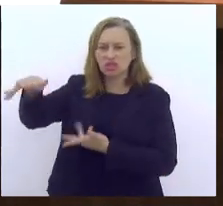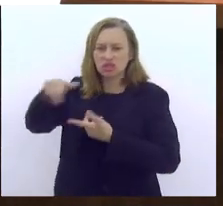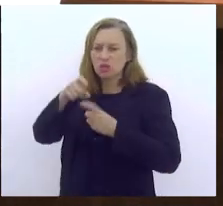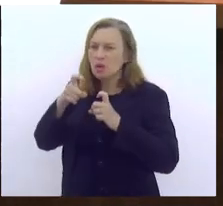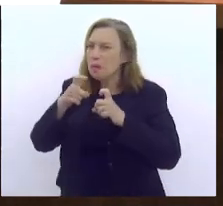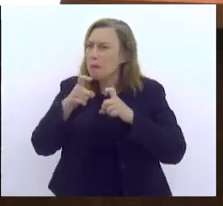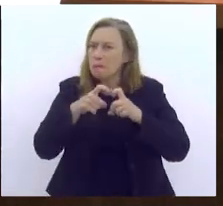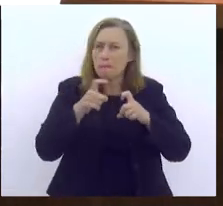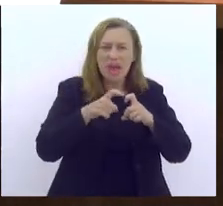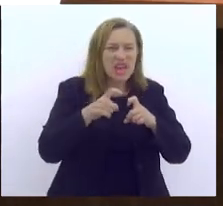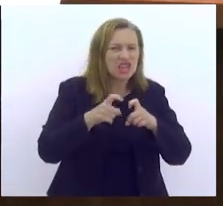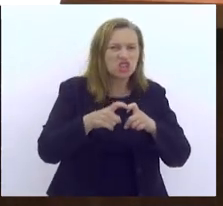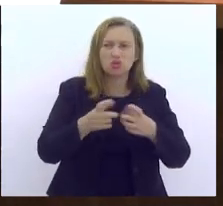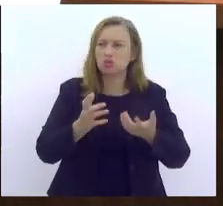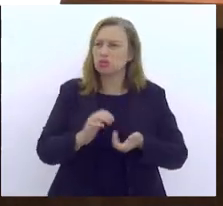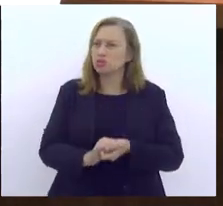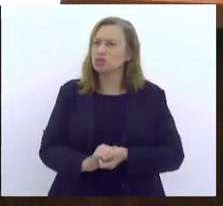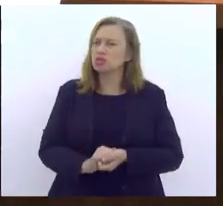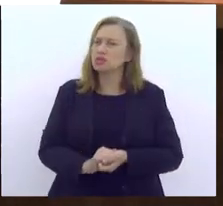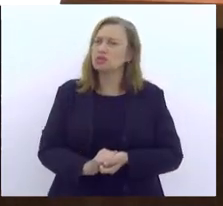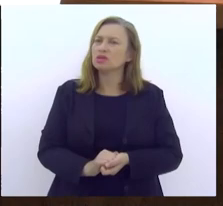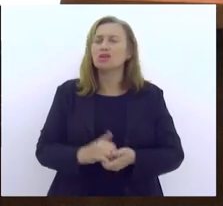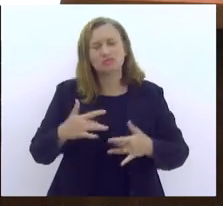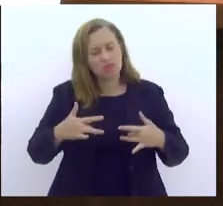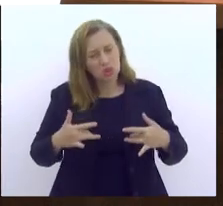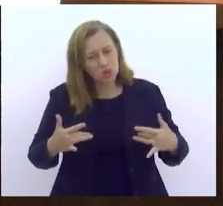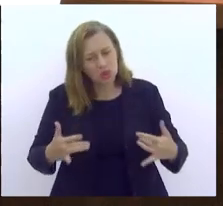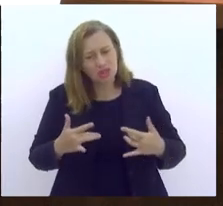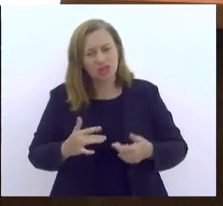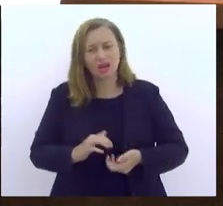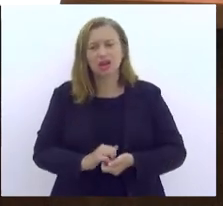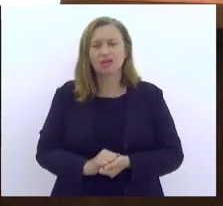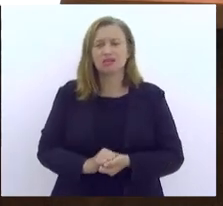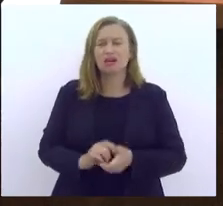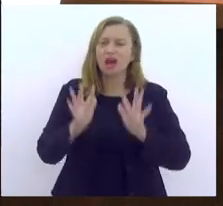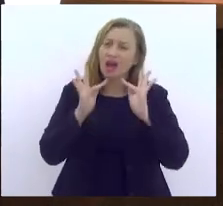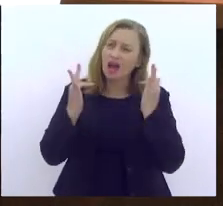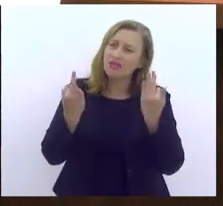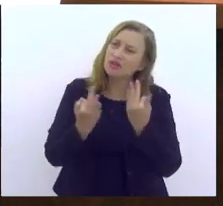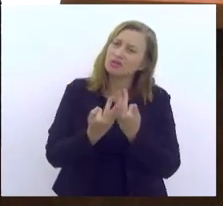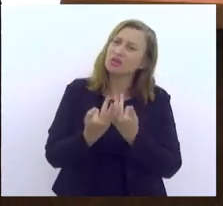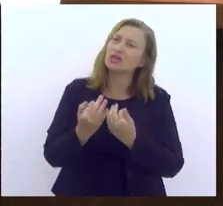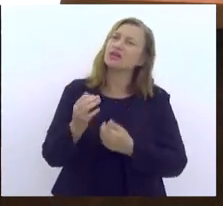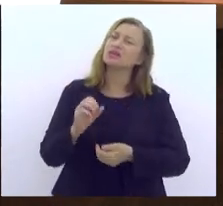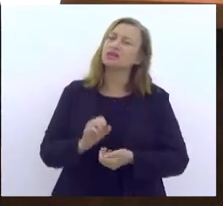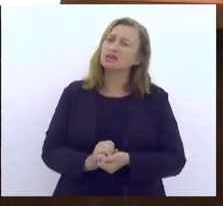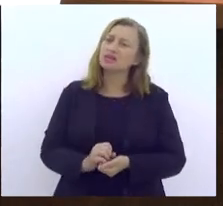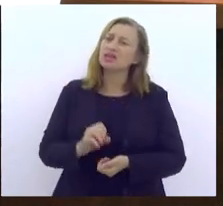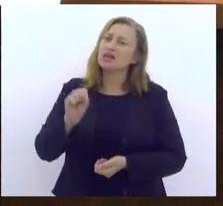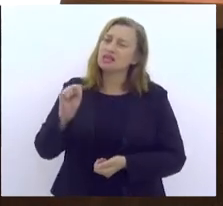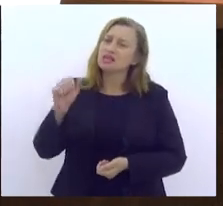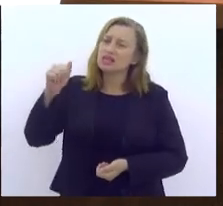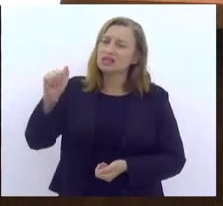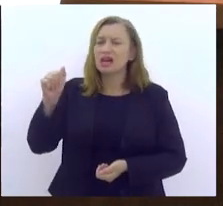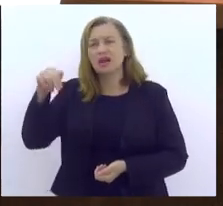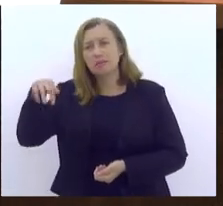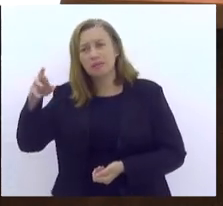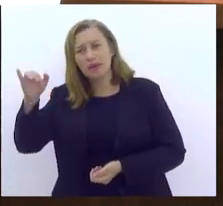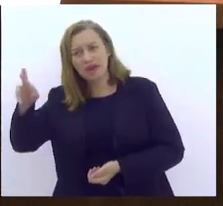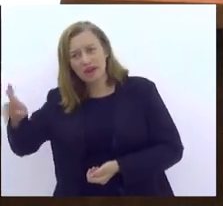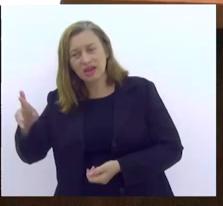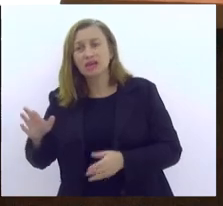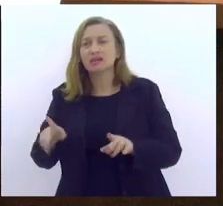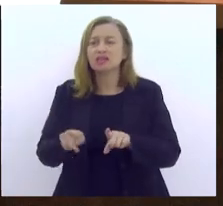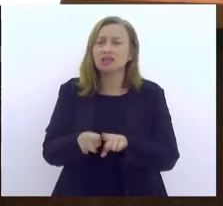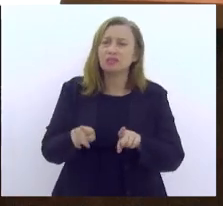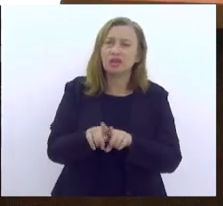de segurança. Então, fica aqui minha solidariedade à família de Sâmia e Glauber Braga, mas também à família de